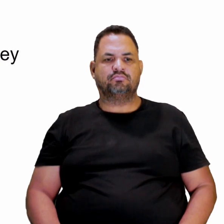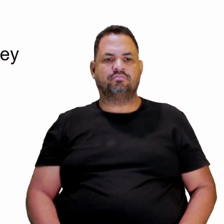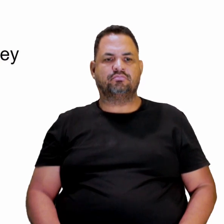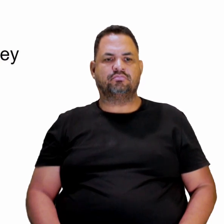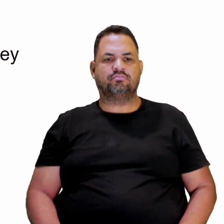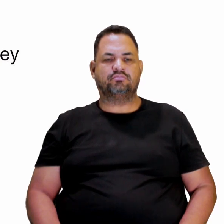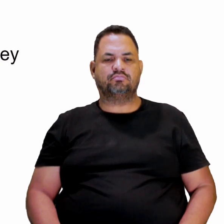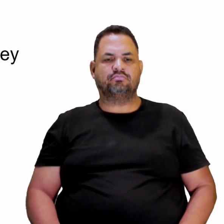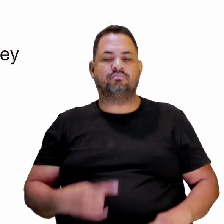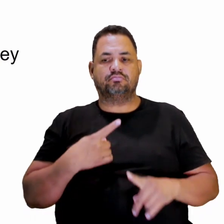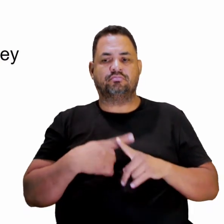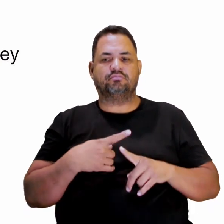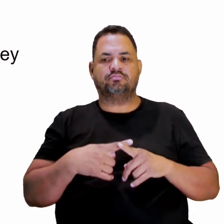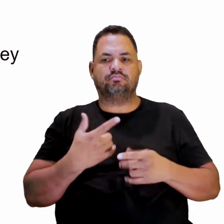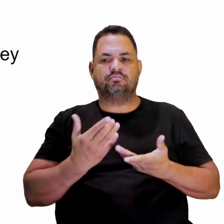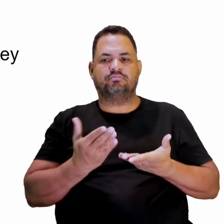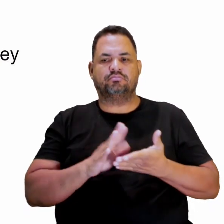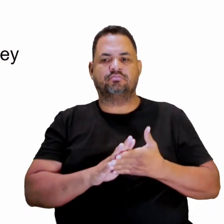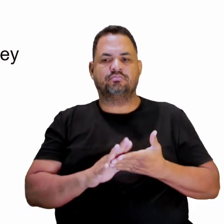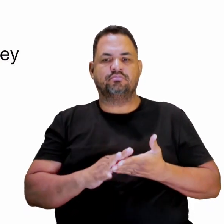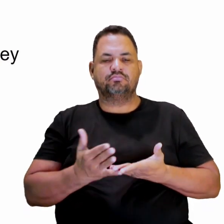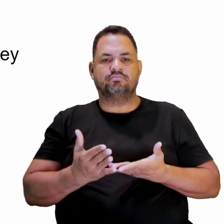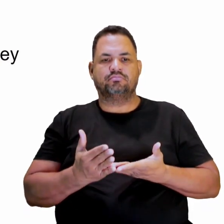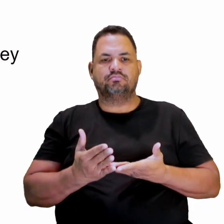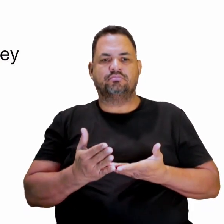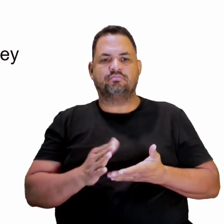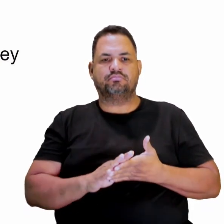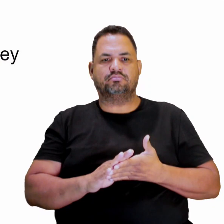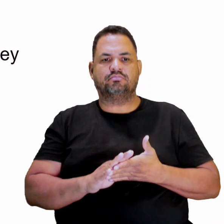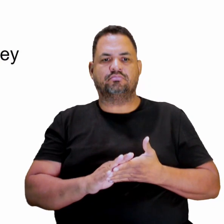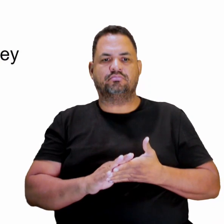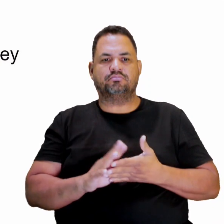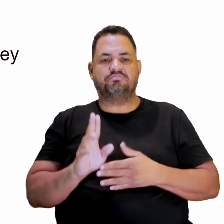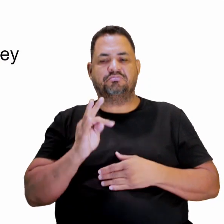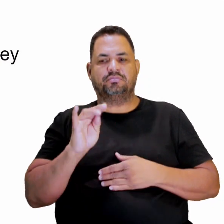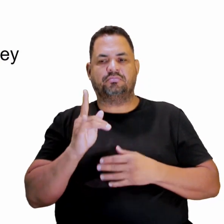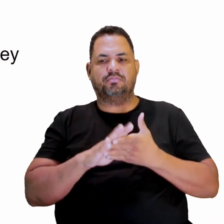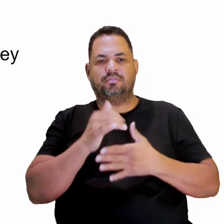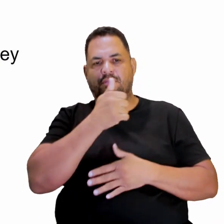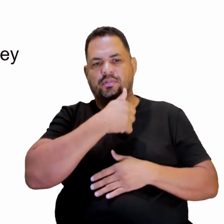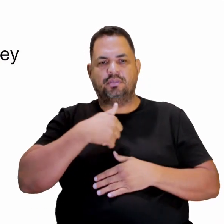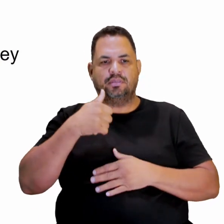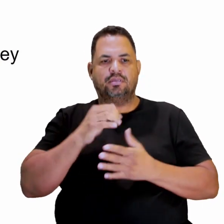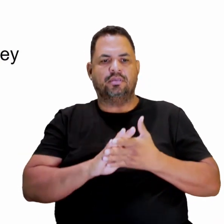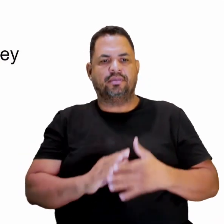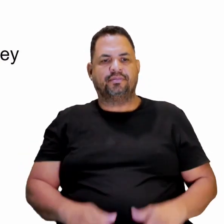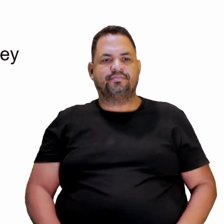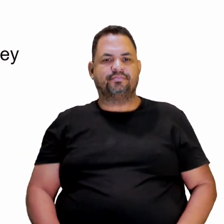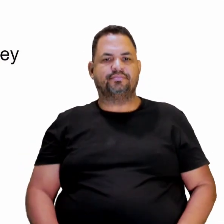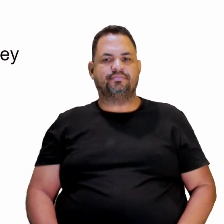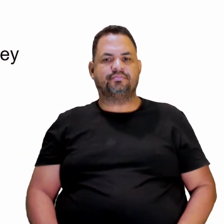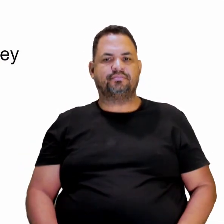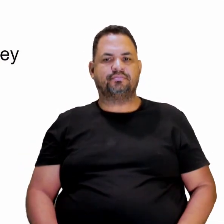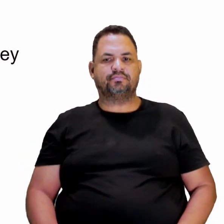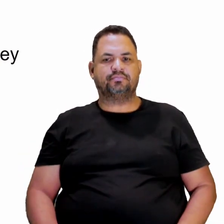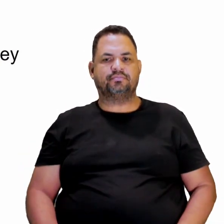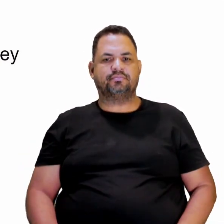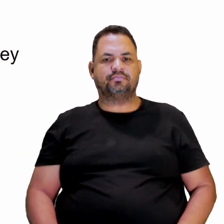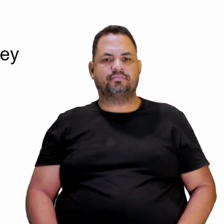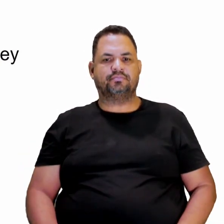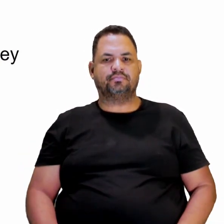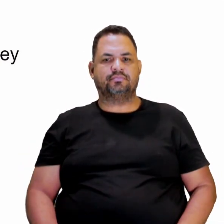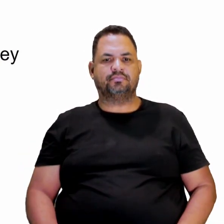você usar o which. Por que aquela questão, o that? Ele é tão coringa que você acaba usando ele, só ele. Então, é melhor não. My bike, which I had left at